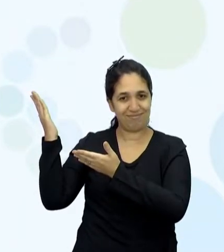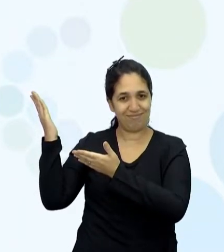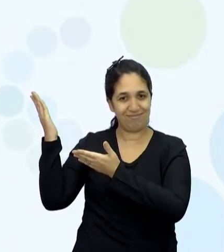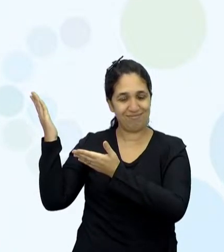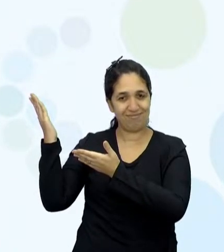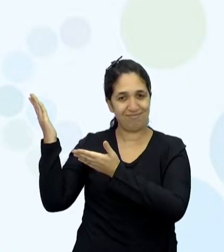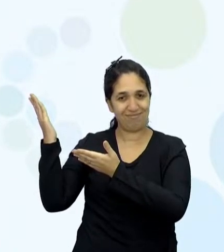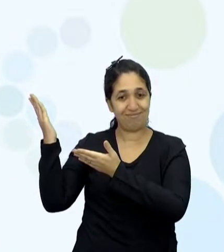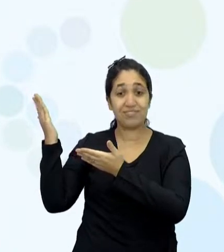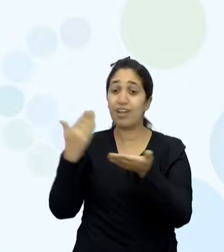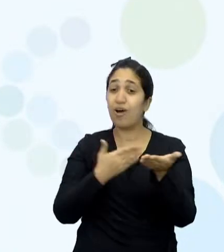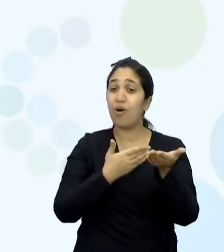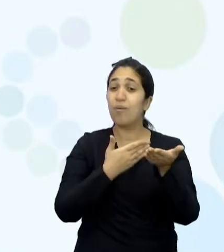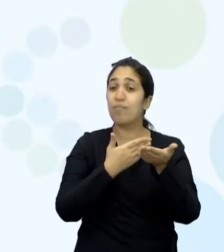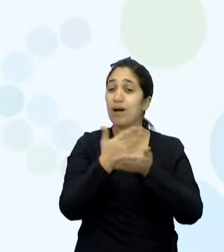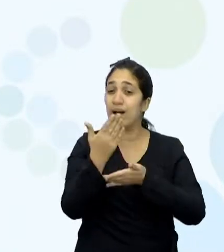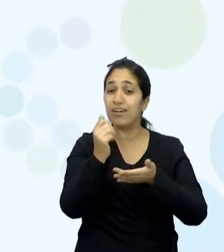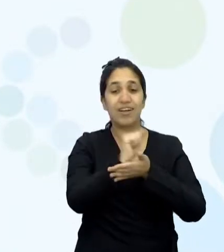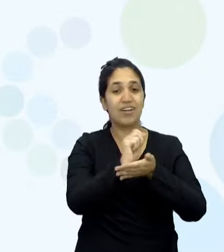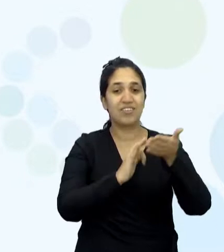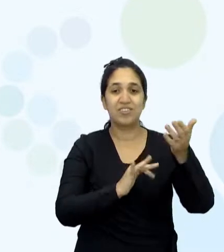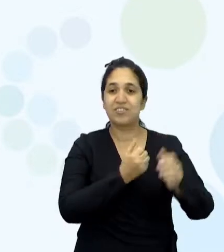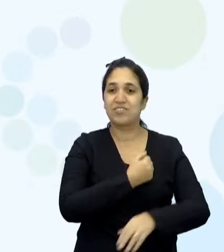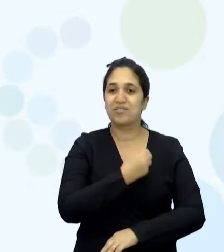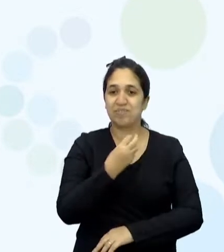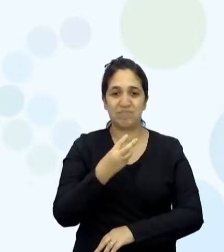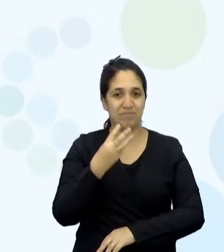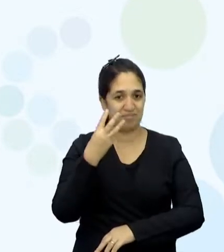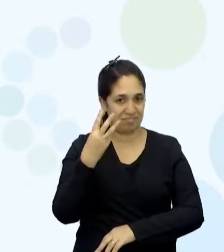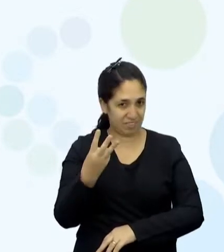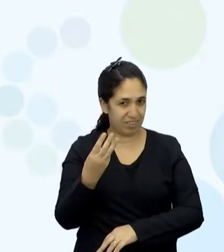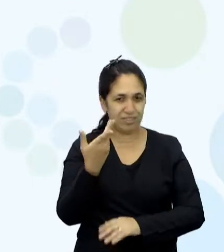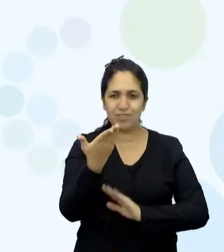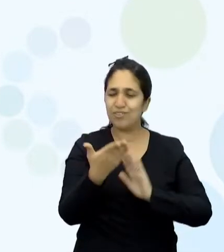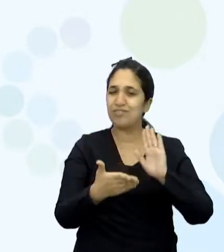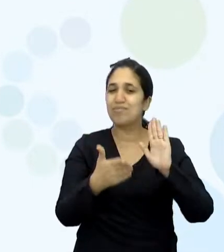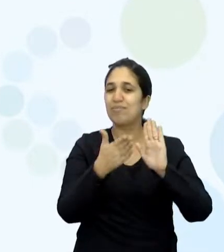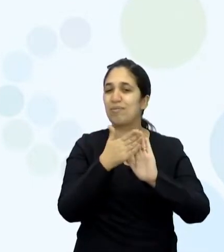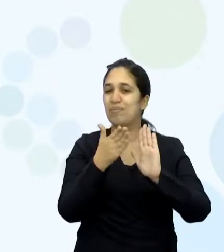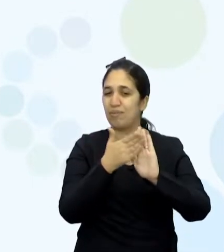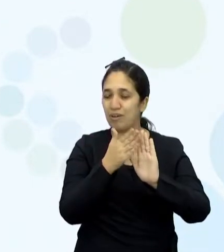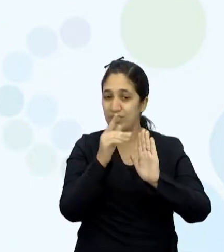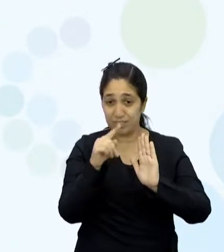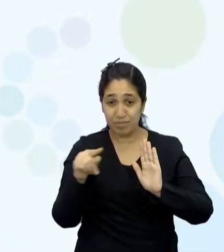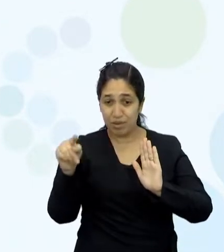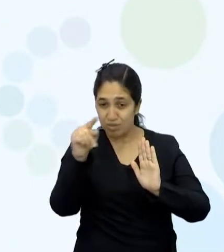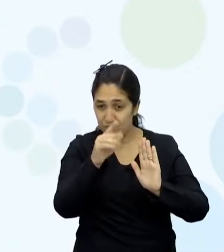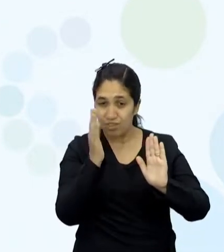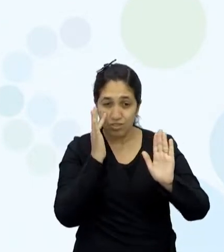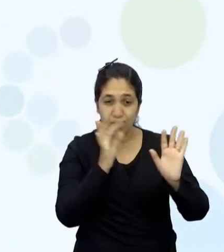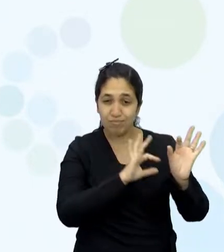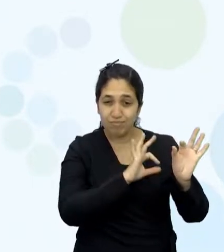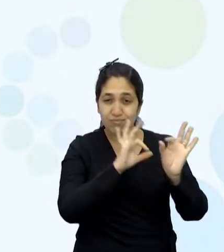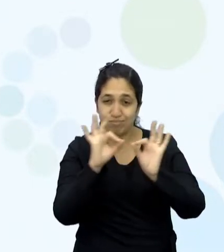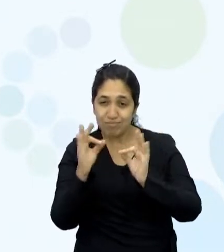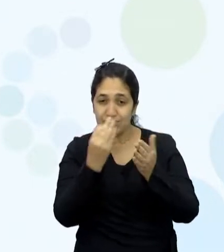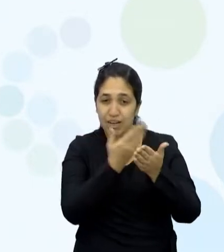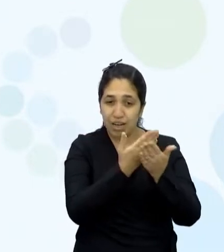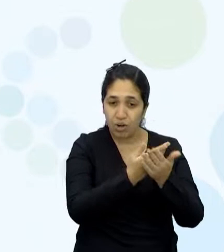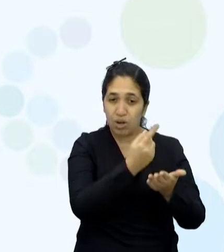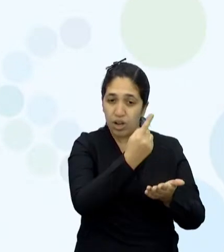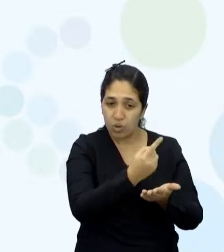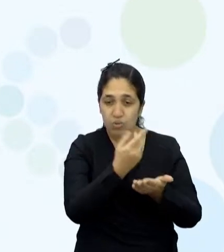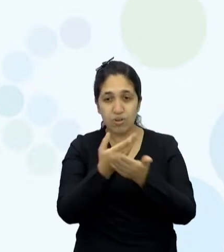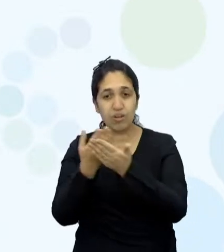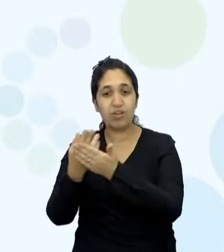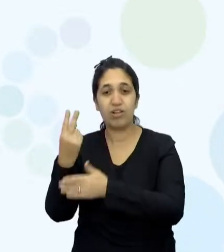Nós estamos iniciando a atividade 3. Hoje a gente vai fazer uma proposta aí que servirá para vocês que nos acompanham para 2 aulas aí